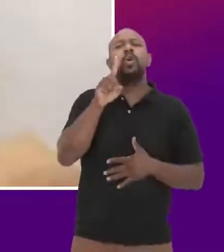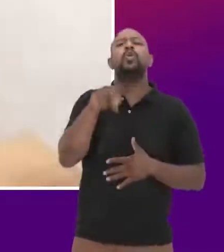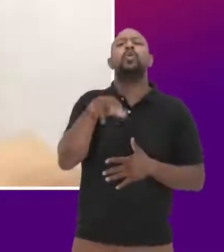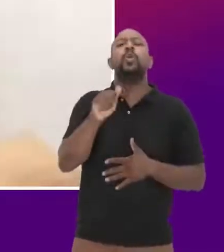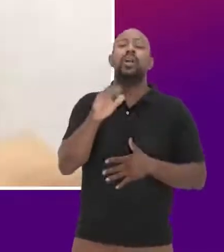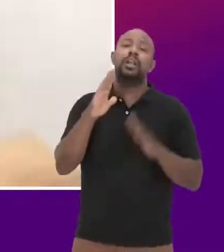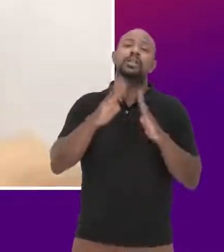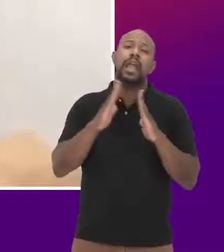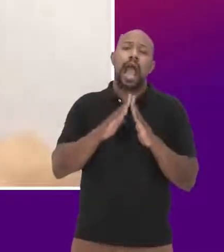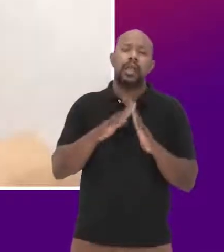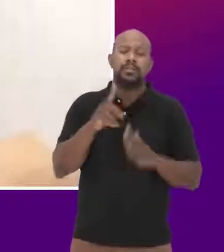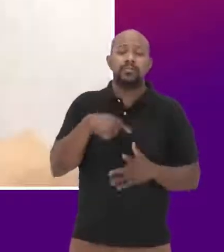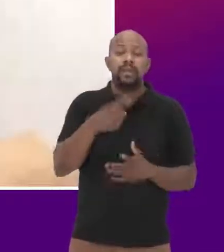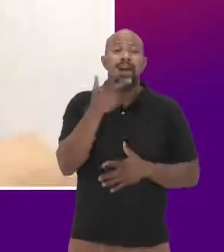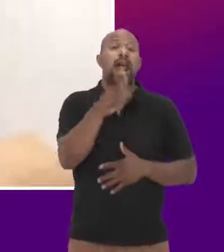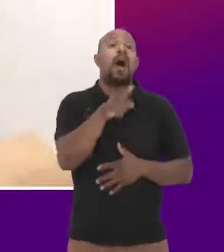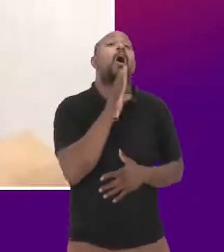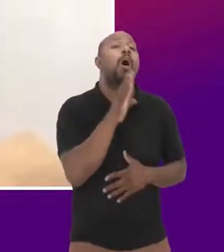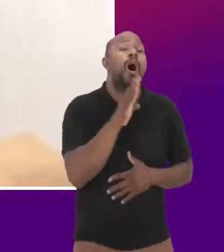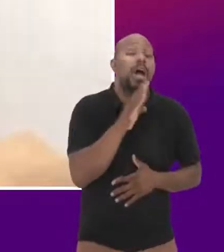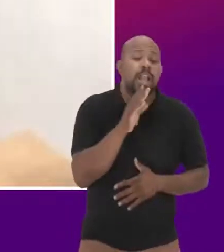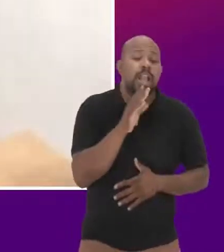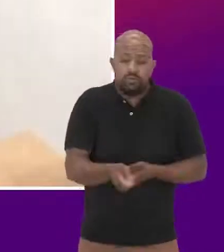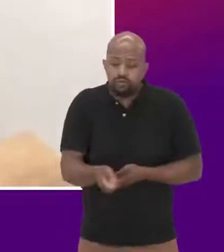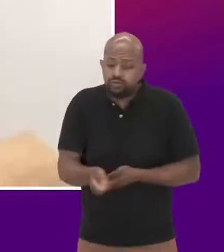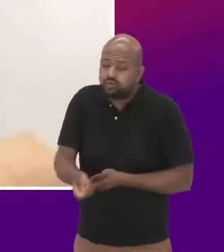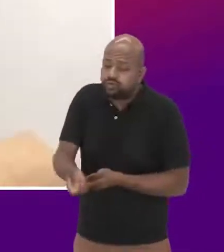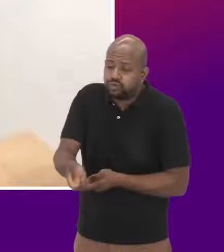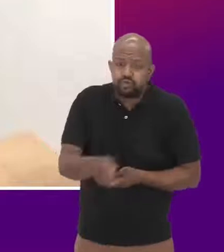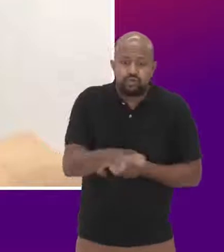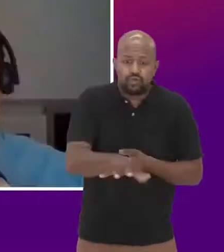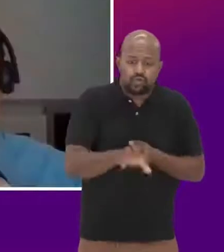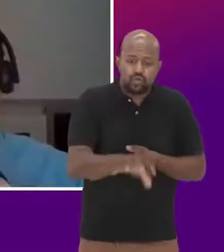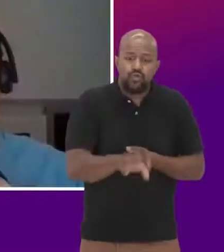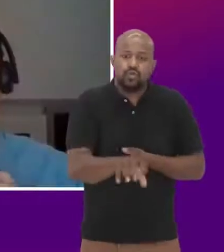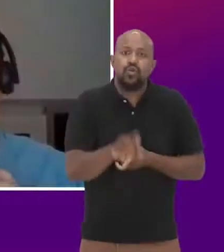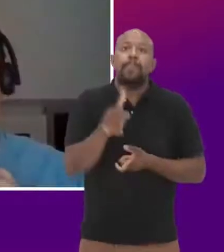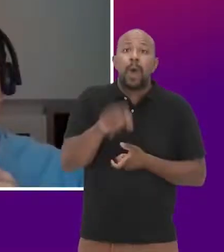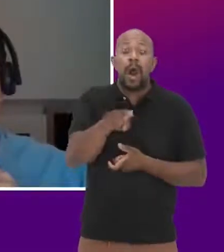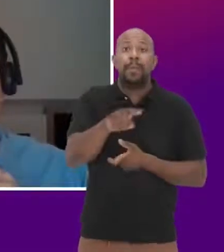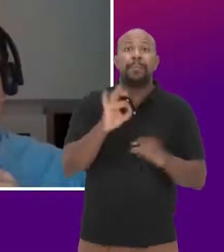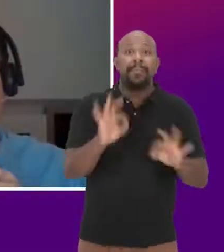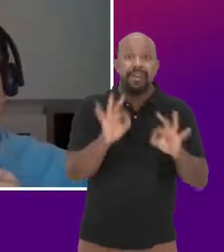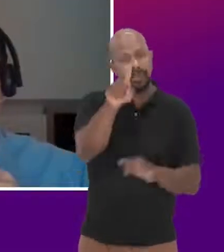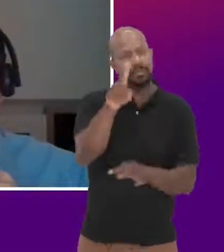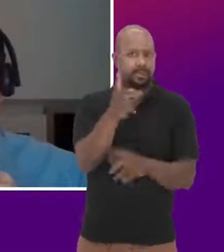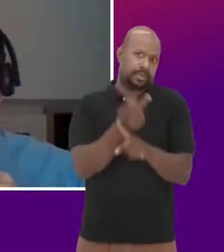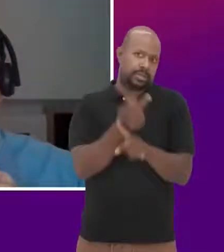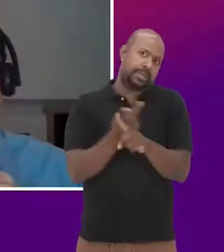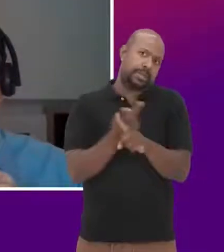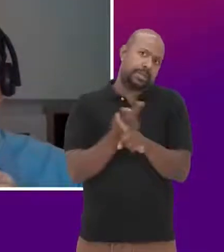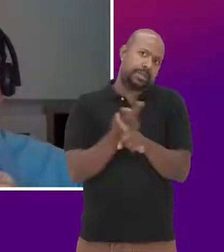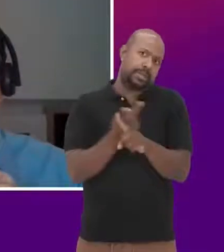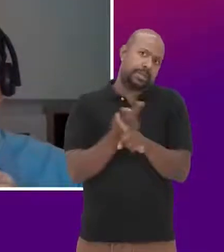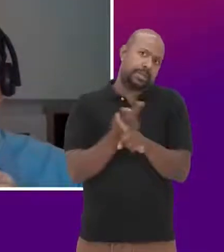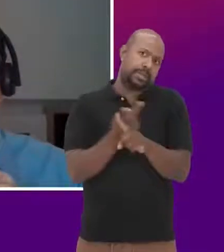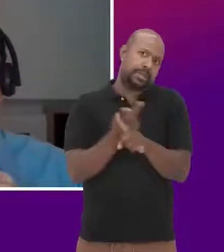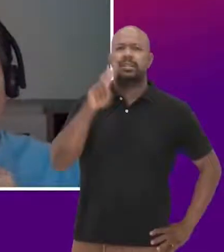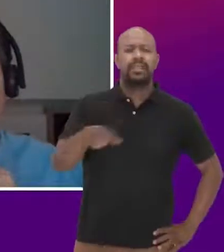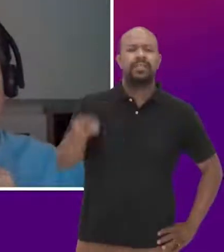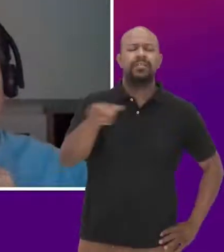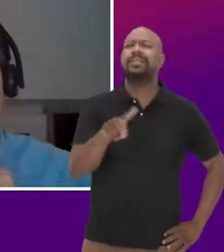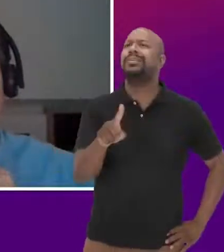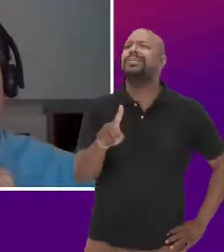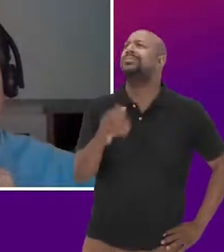possa indicar o aspirador de pó perfeito que você está buscando. Então a gente está vendo que não